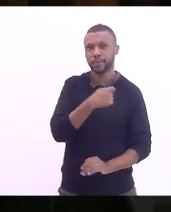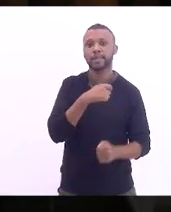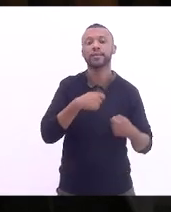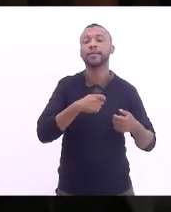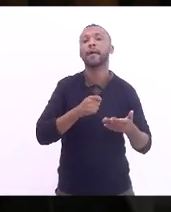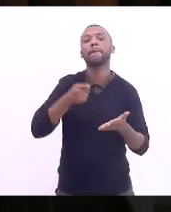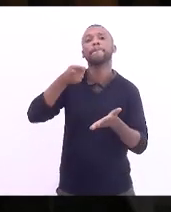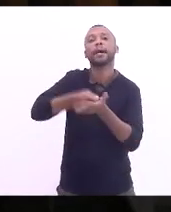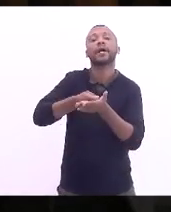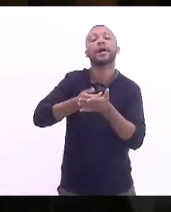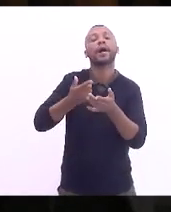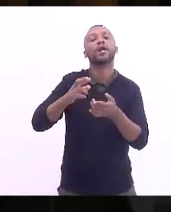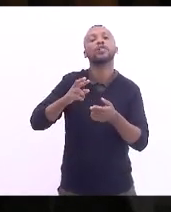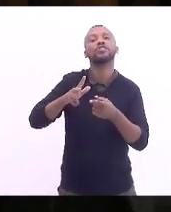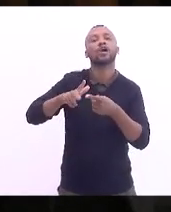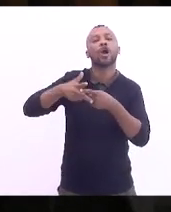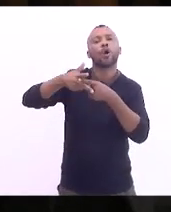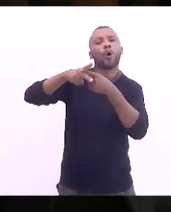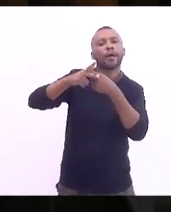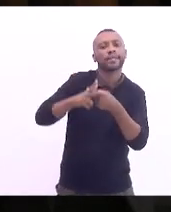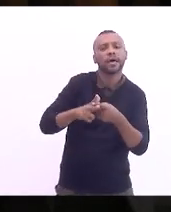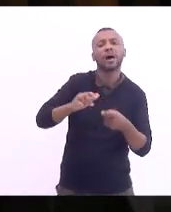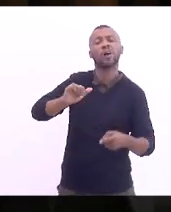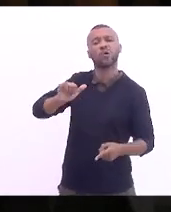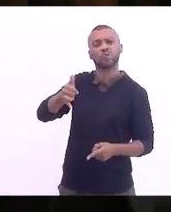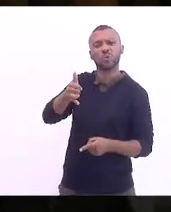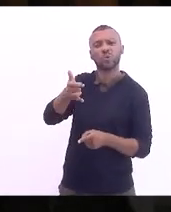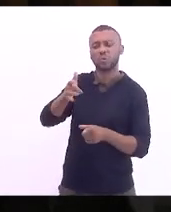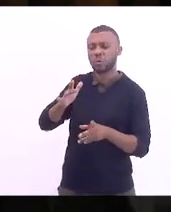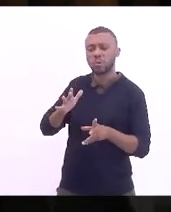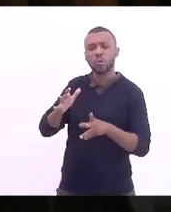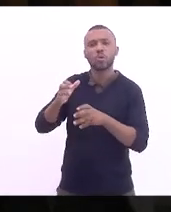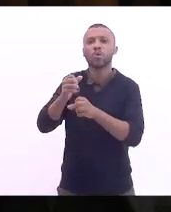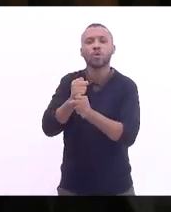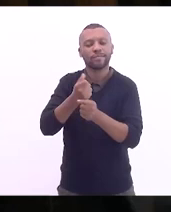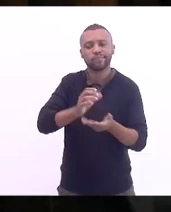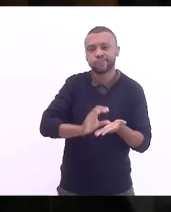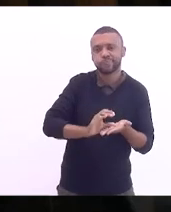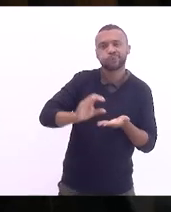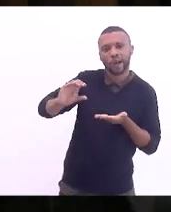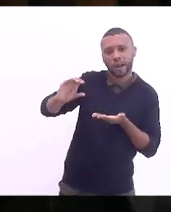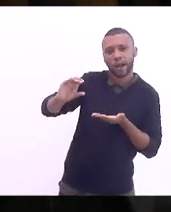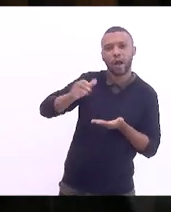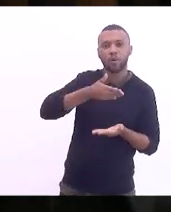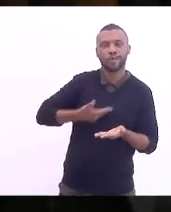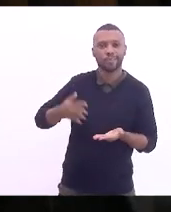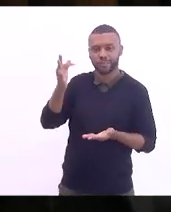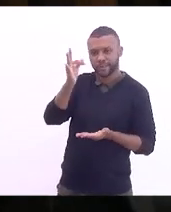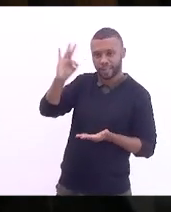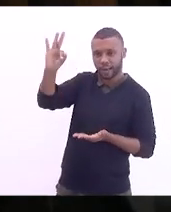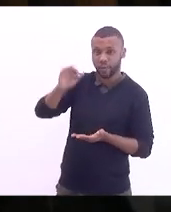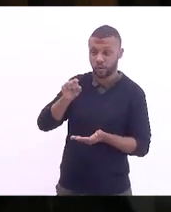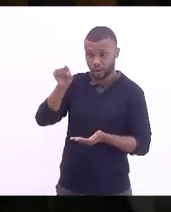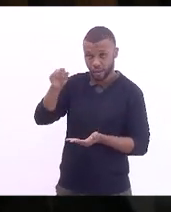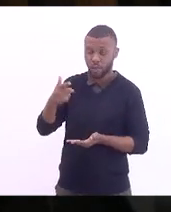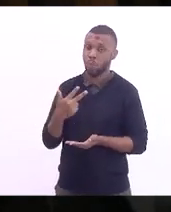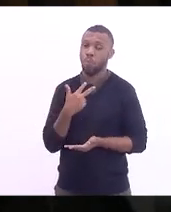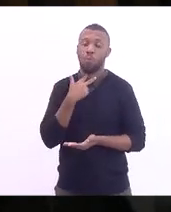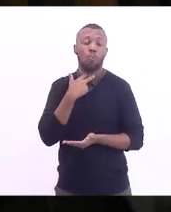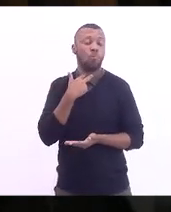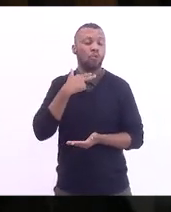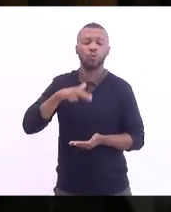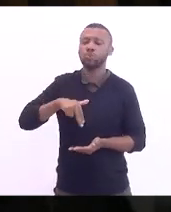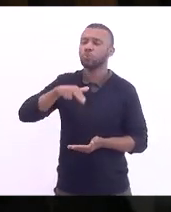de correção monetária e juros a união não poderia